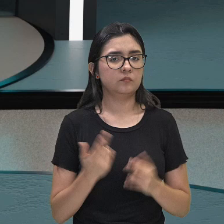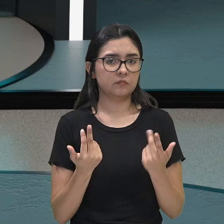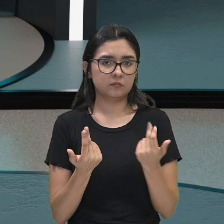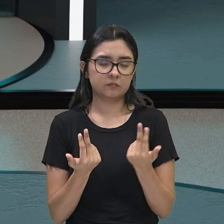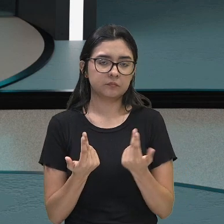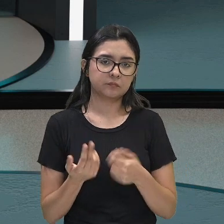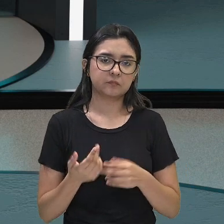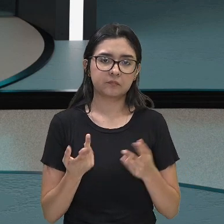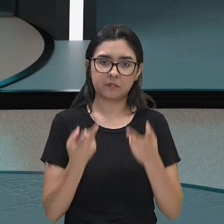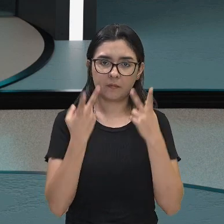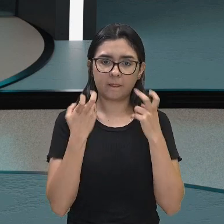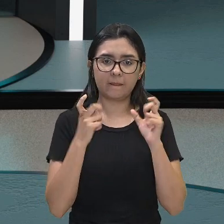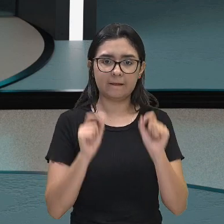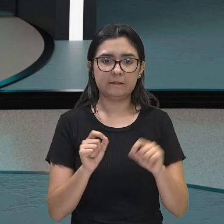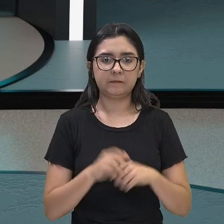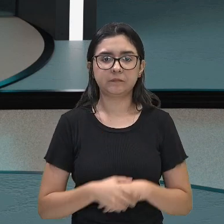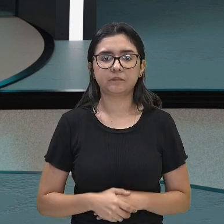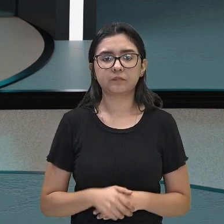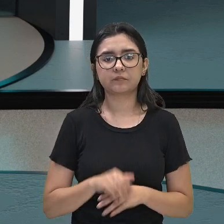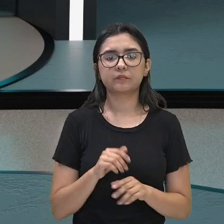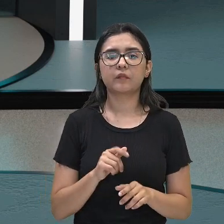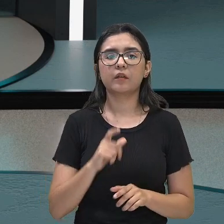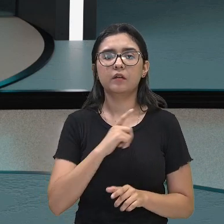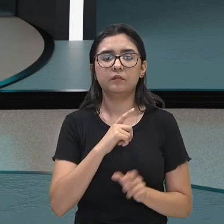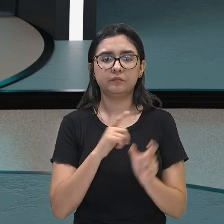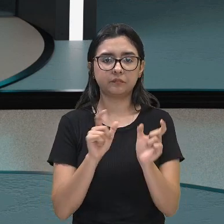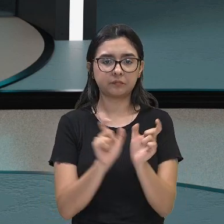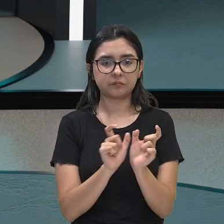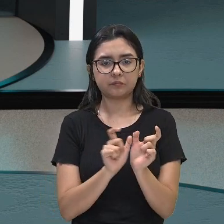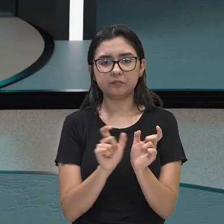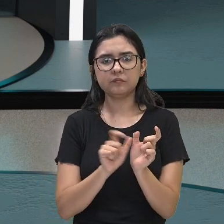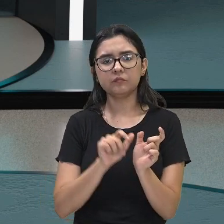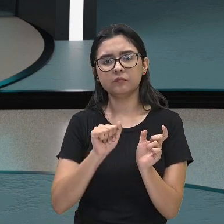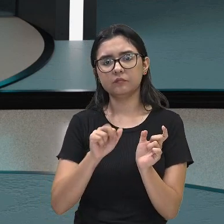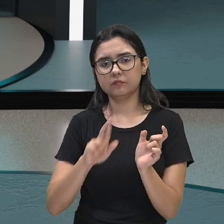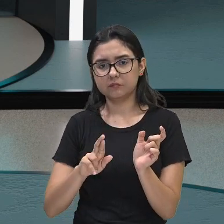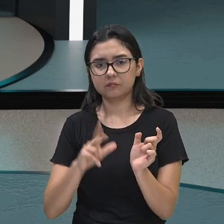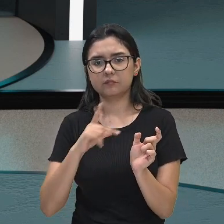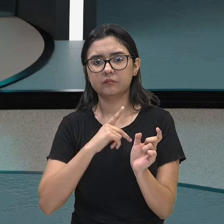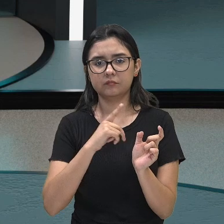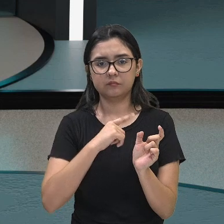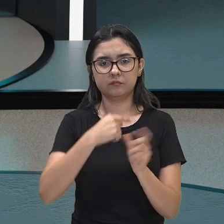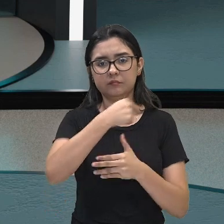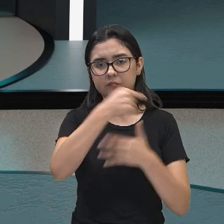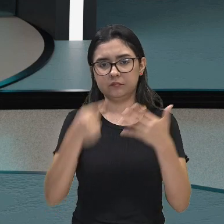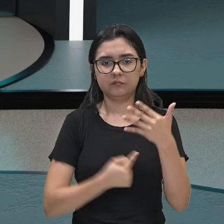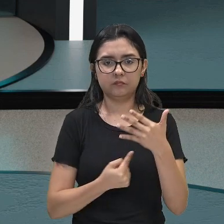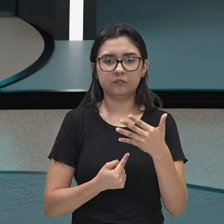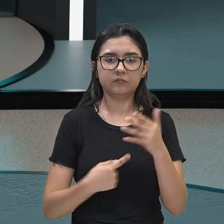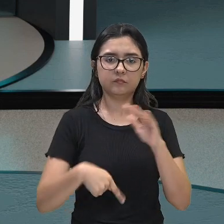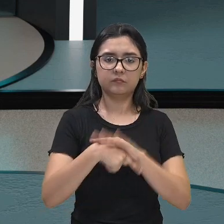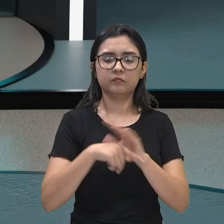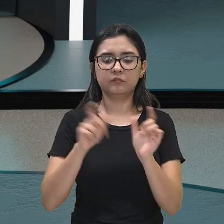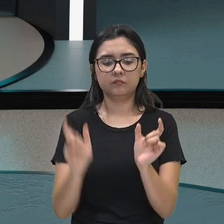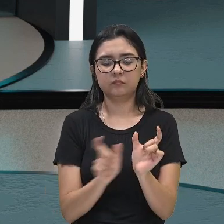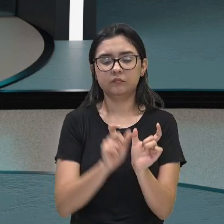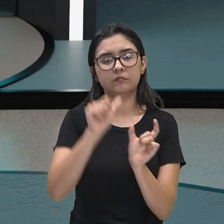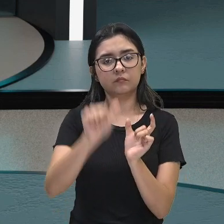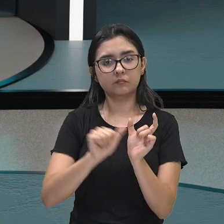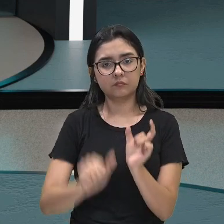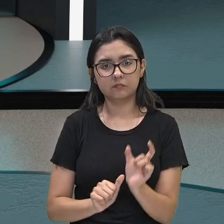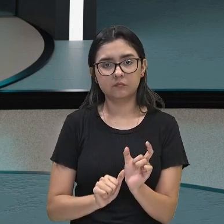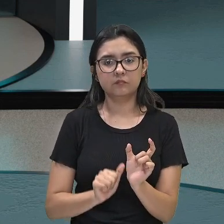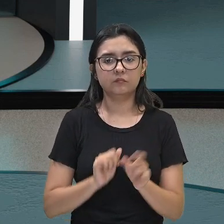Então, observem. No AR, nós temos trabajé, trabajaste, trabajó, trabajamos, trabajastes